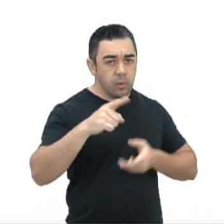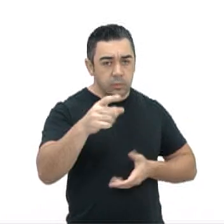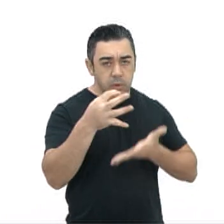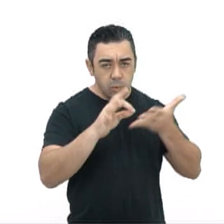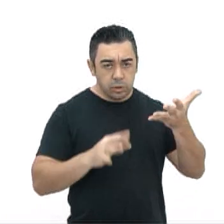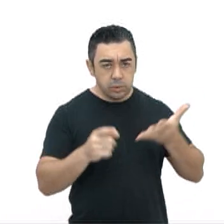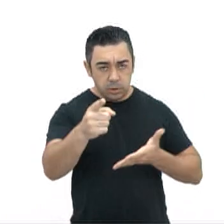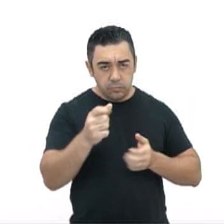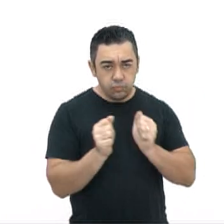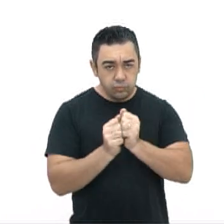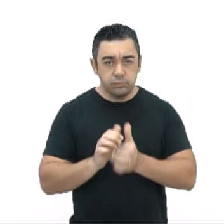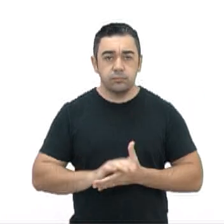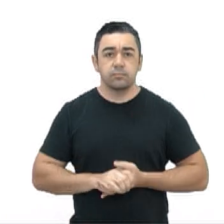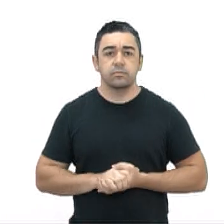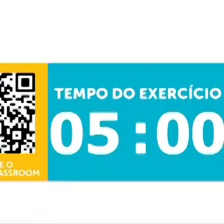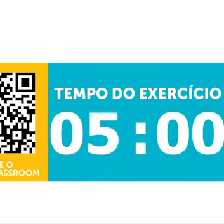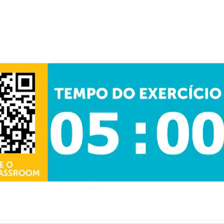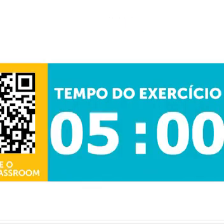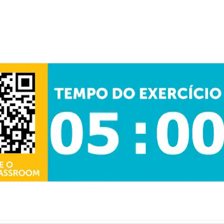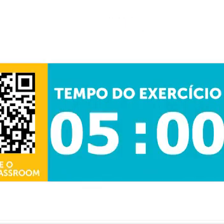vamos corrigir essa junto com vocês.